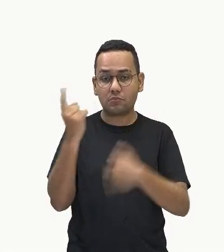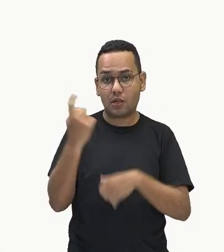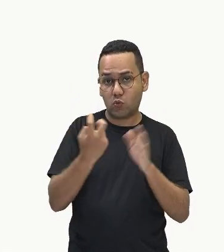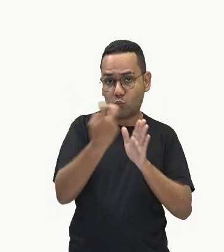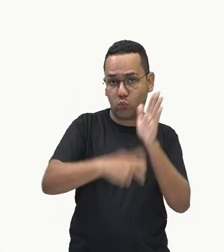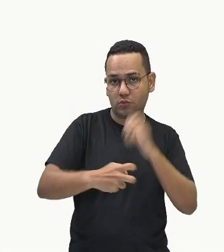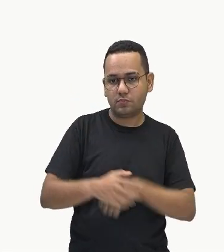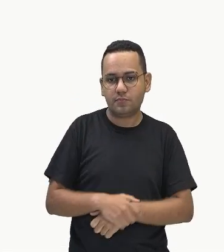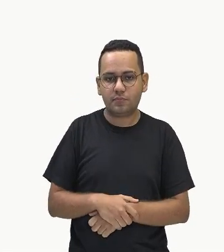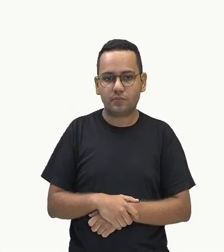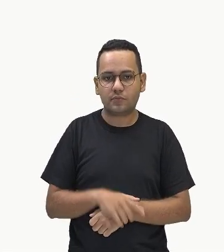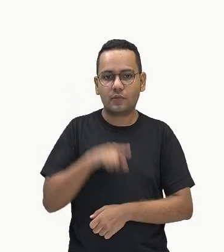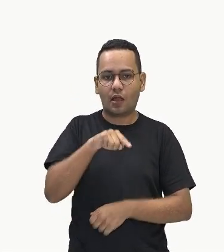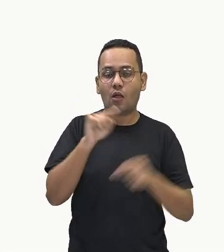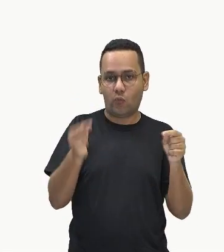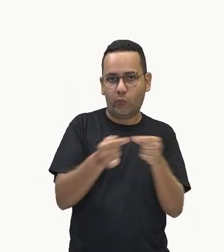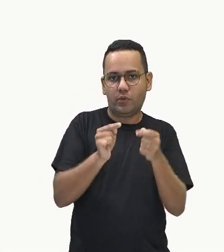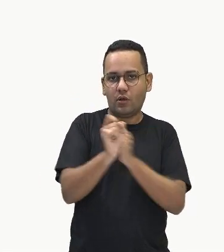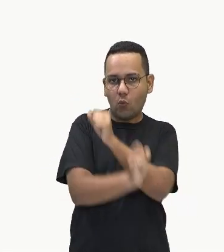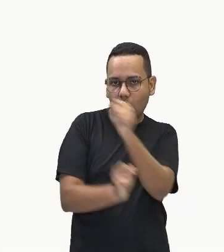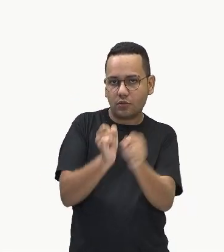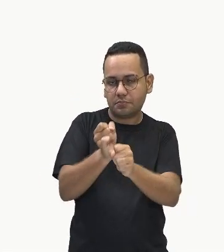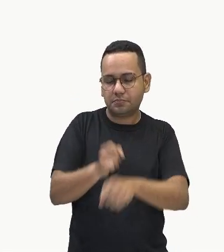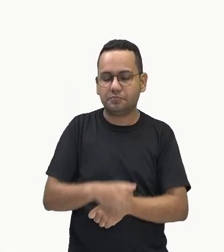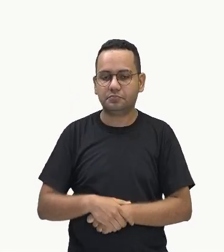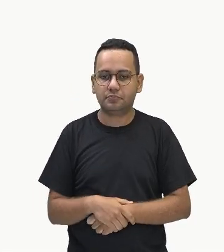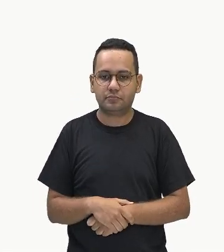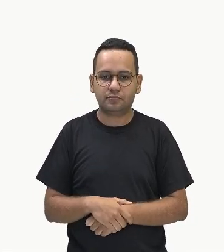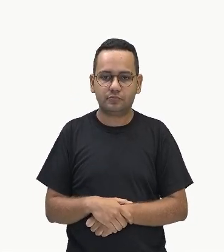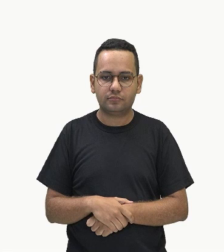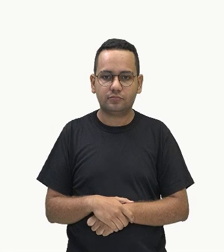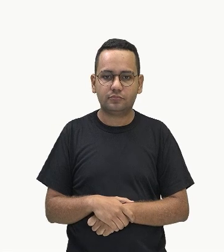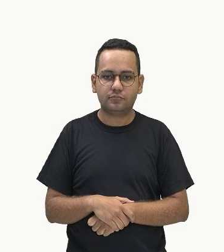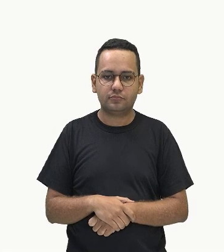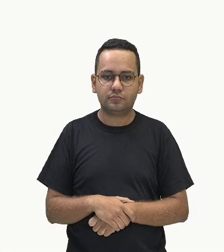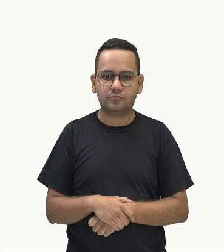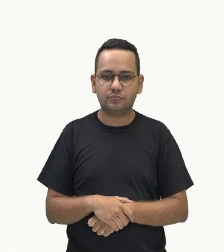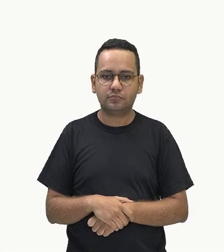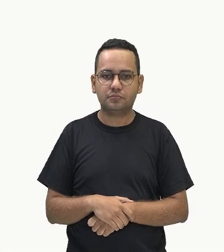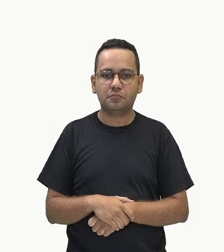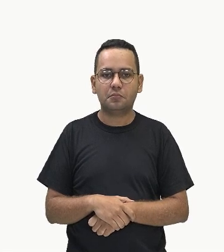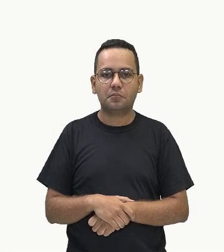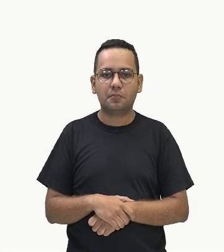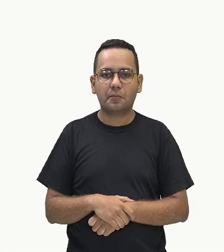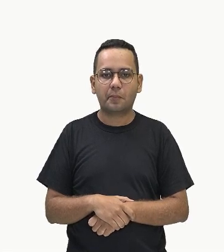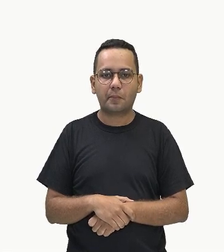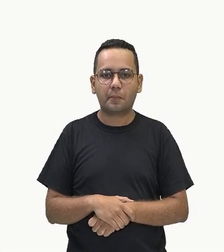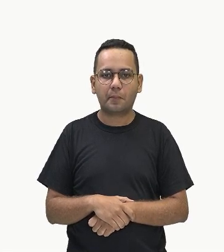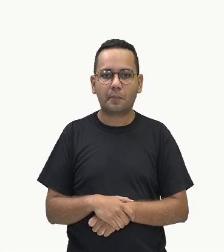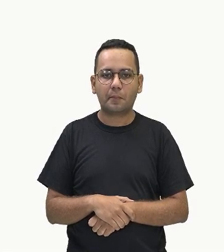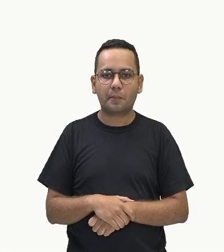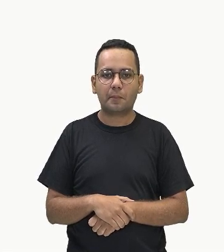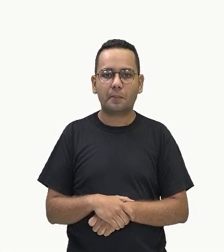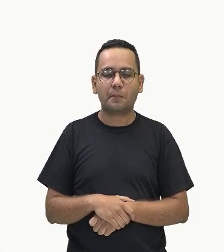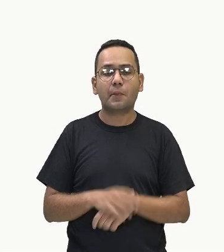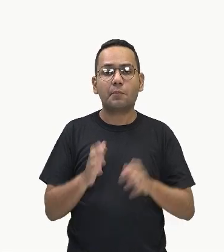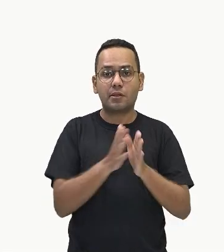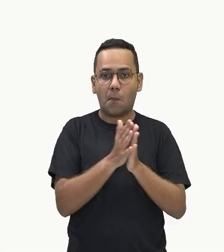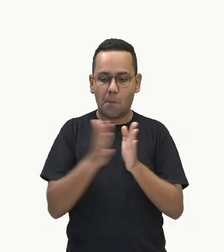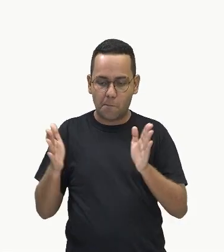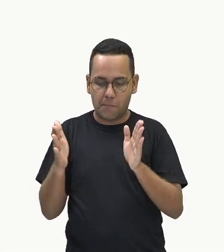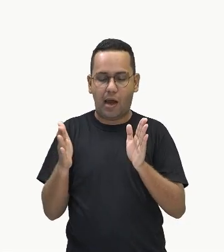está ao ano e para pagar ao final de 60 meses.